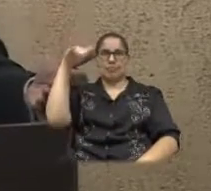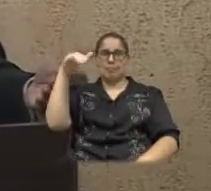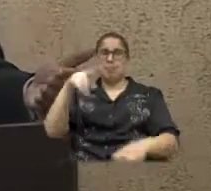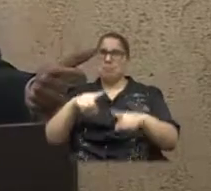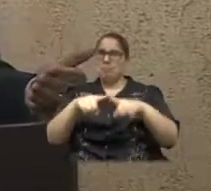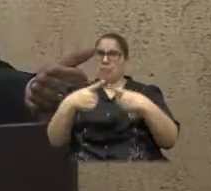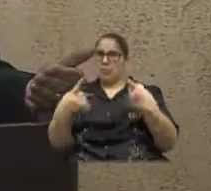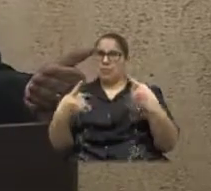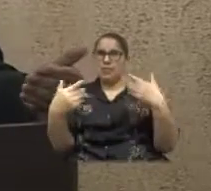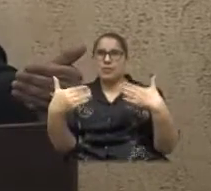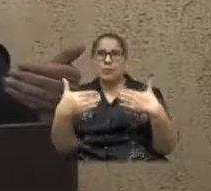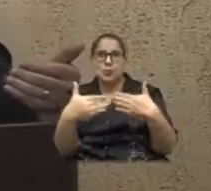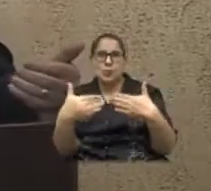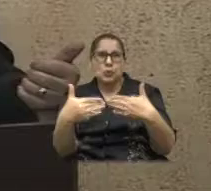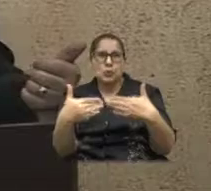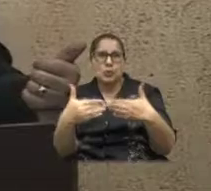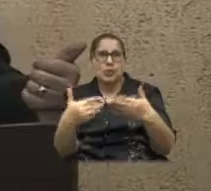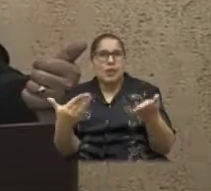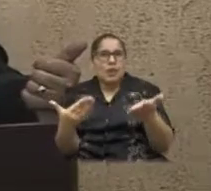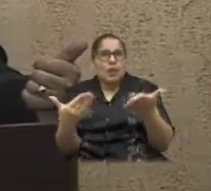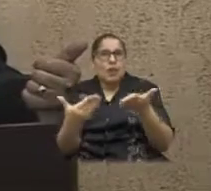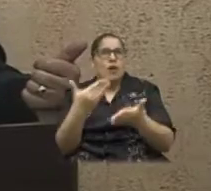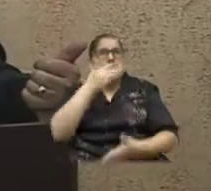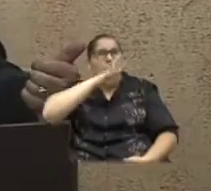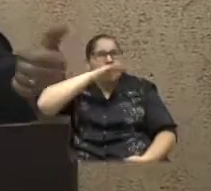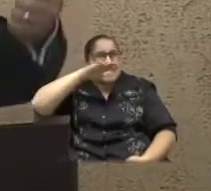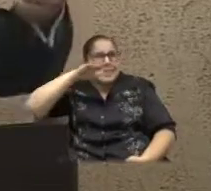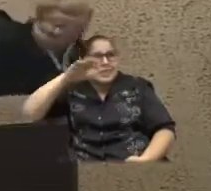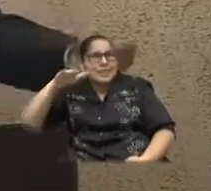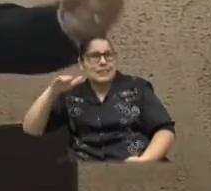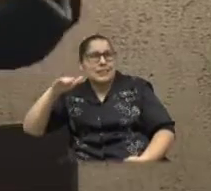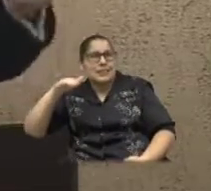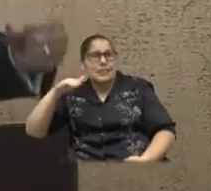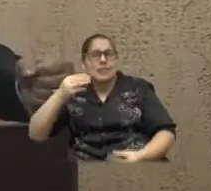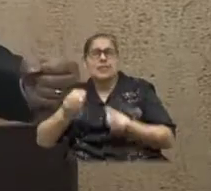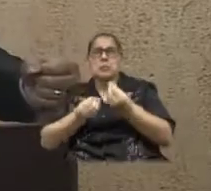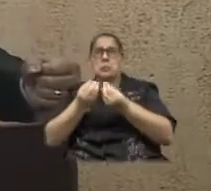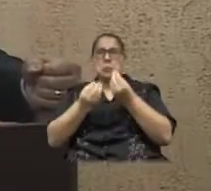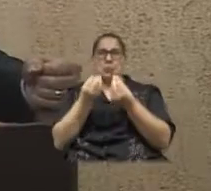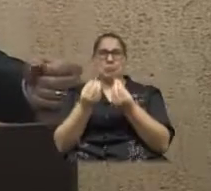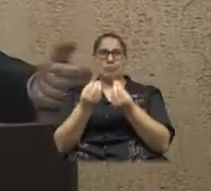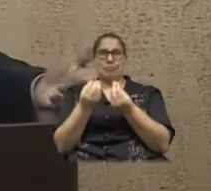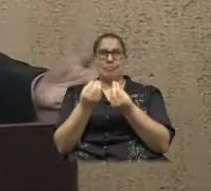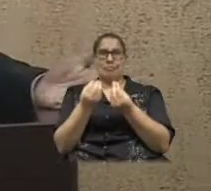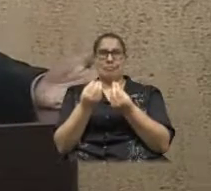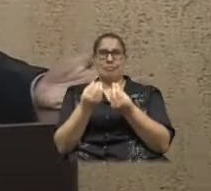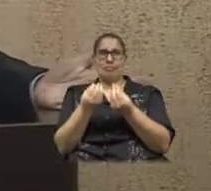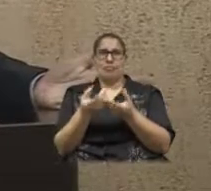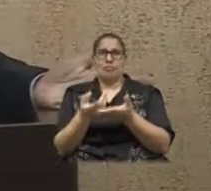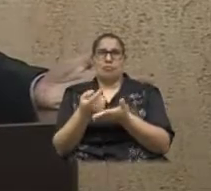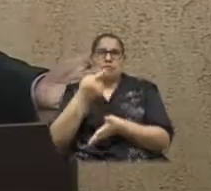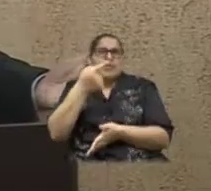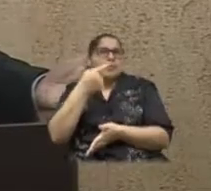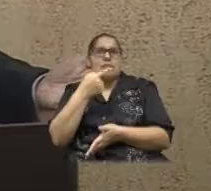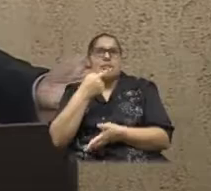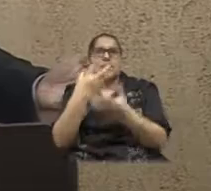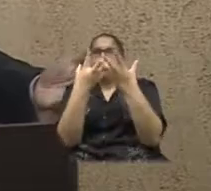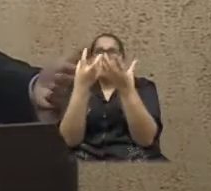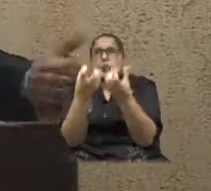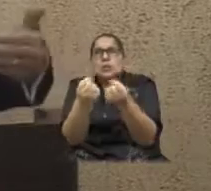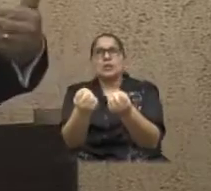porque foge da regra natural do ser humano. Mas por que o senhor não se convence? Porque eu não me